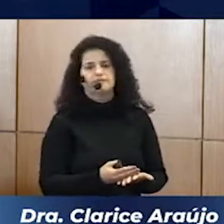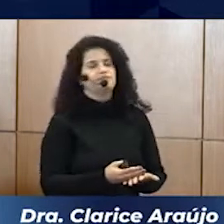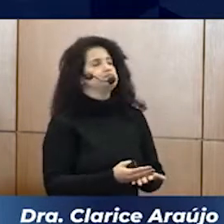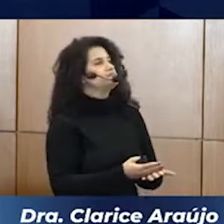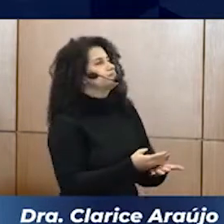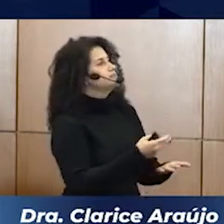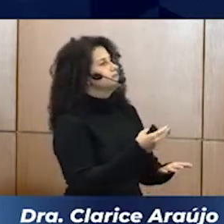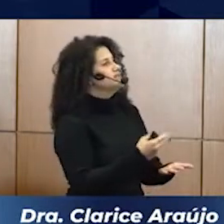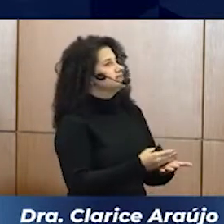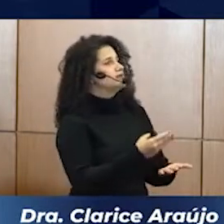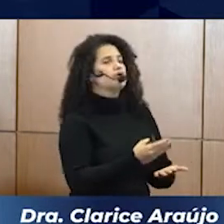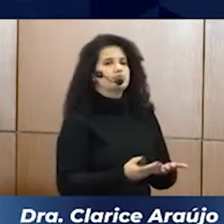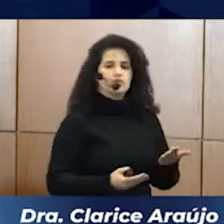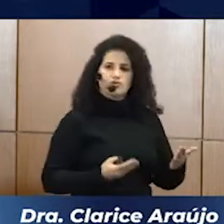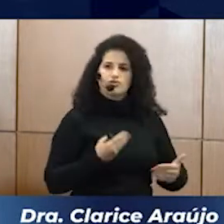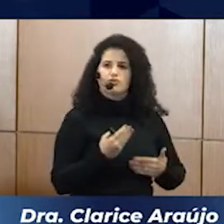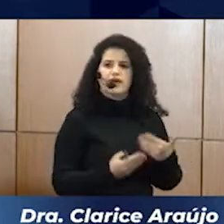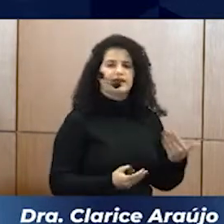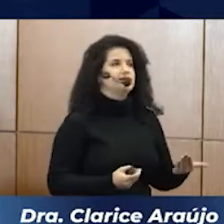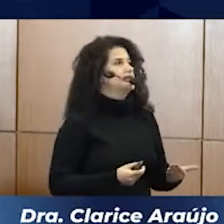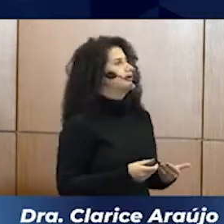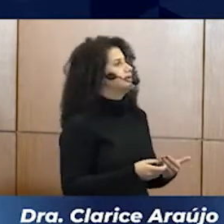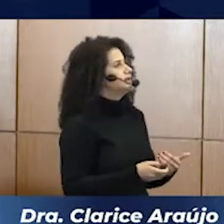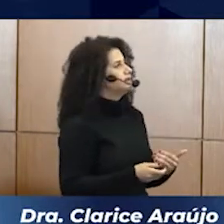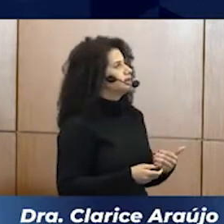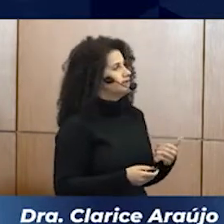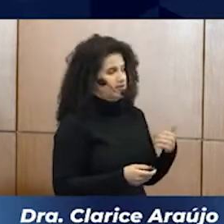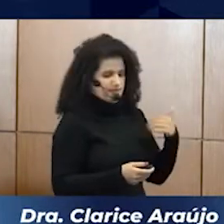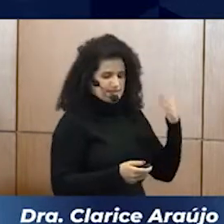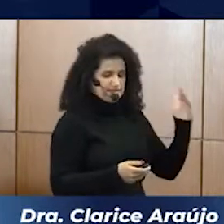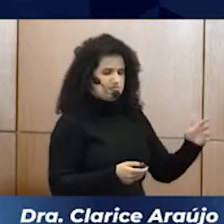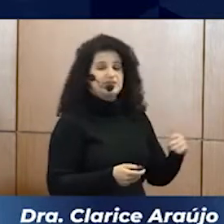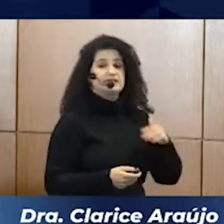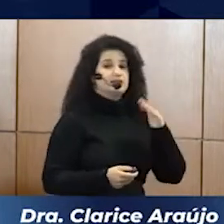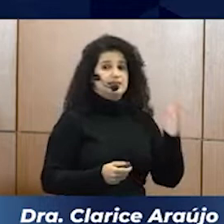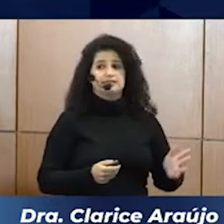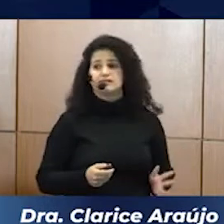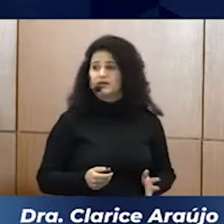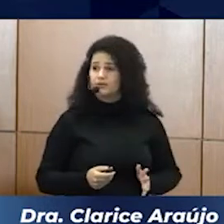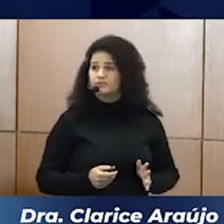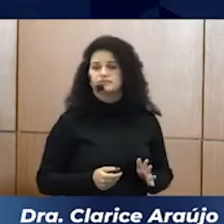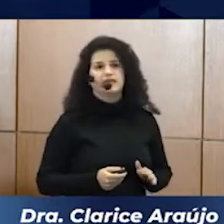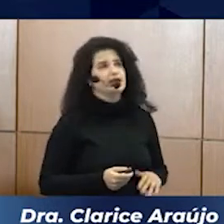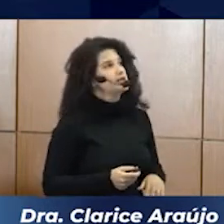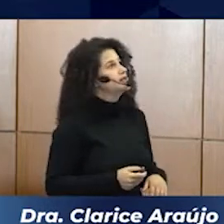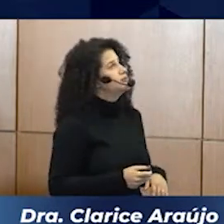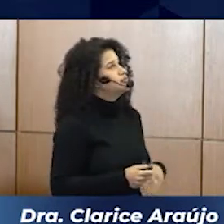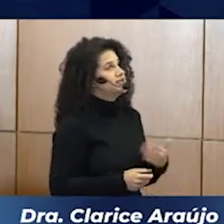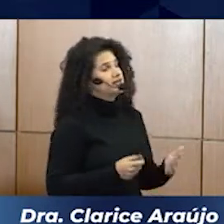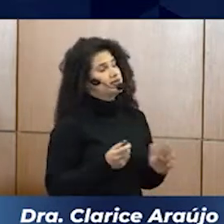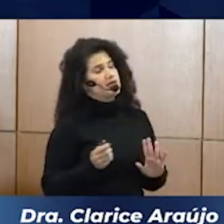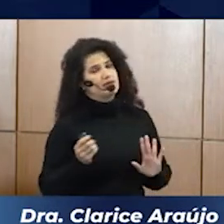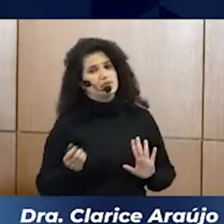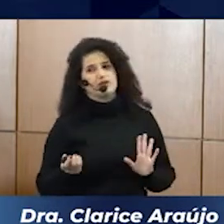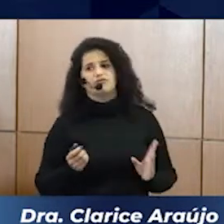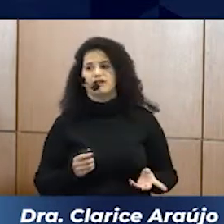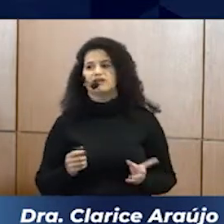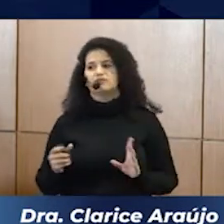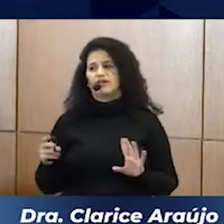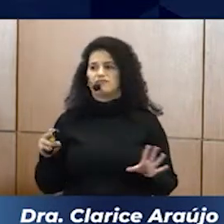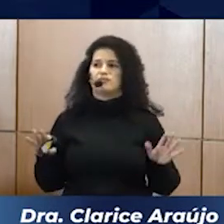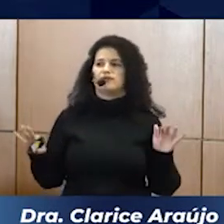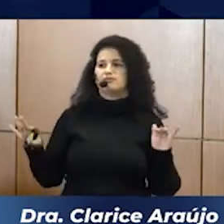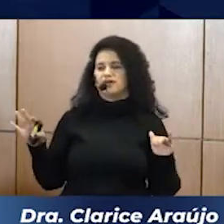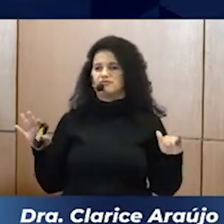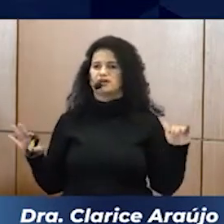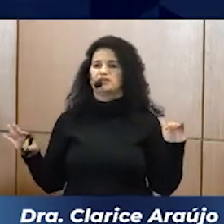Tá? Então, continuei ali na clínica, fazendo especialização, né? Porque também, lembra que eu falei